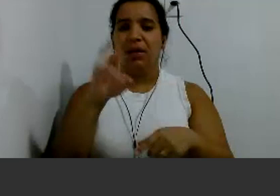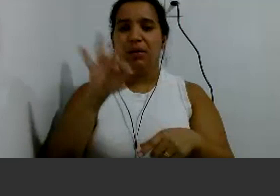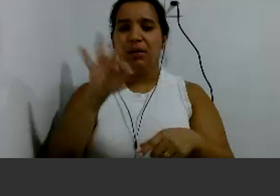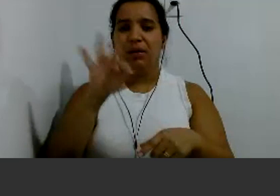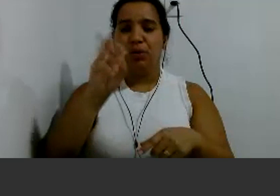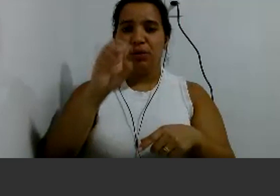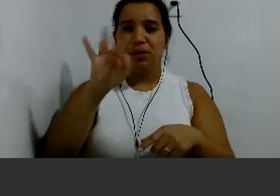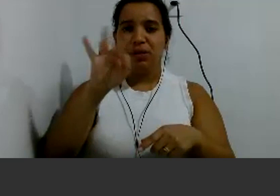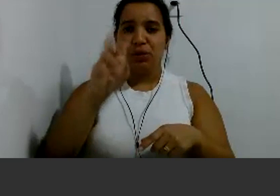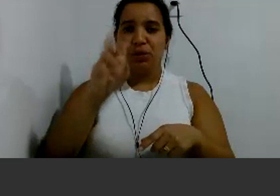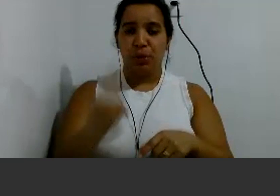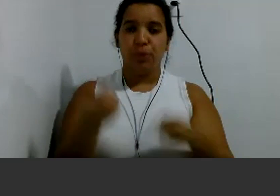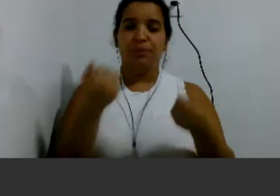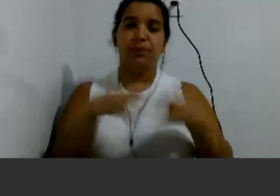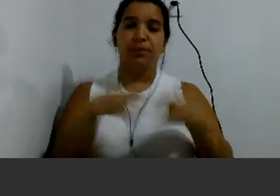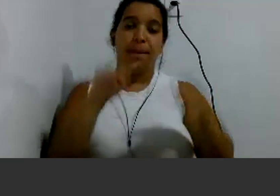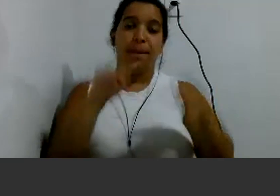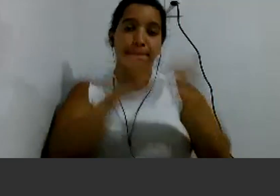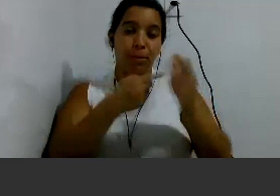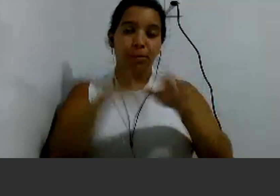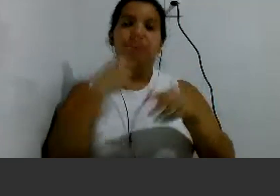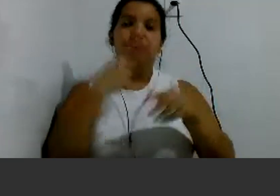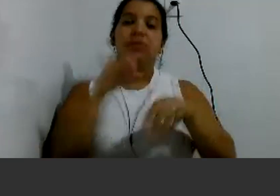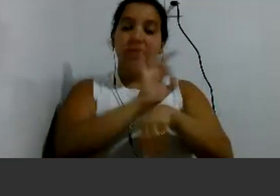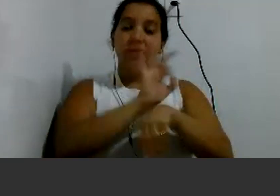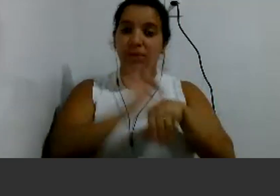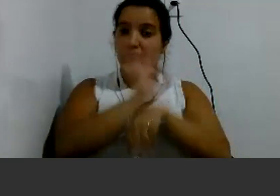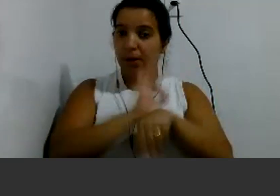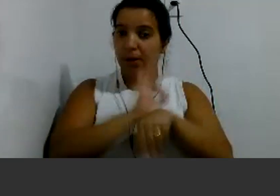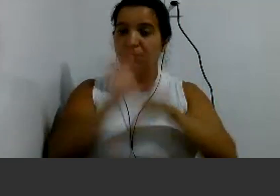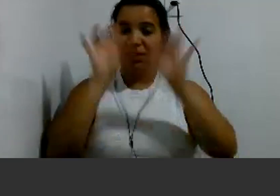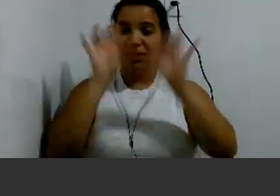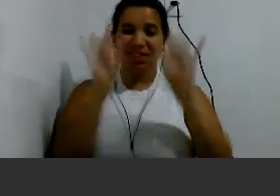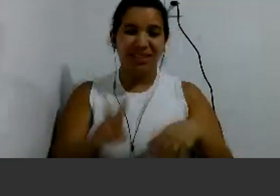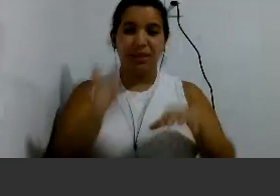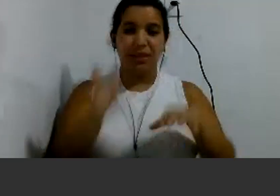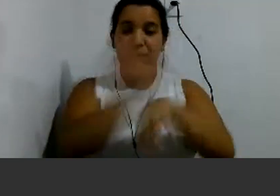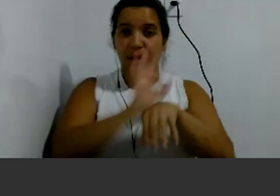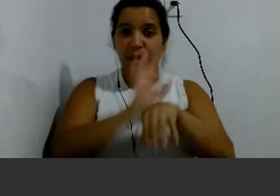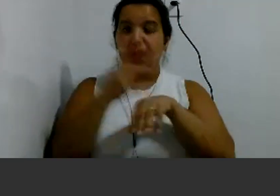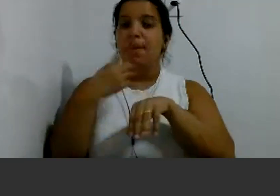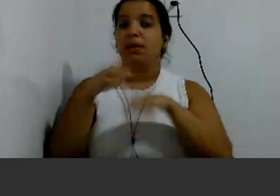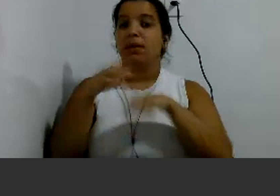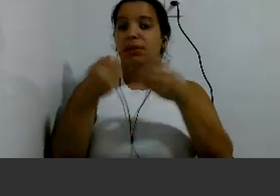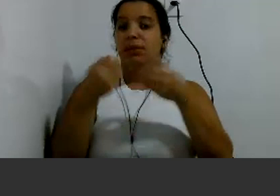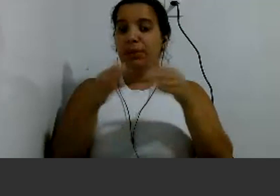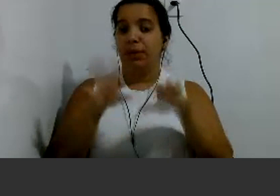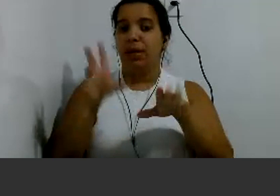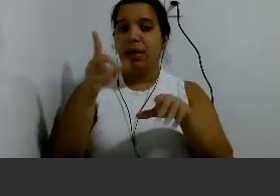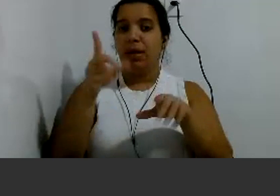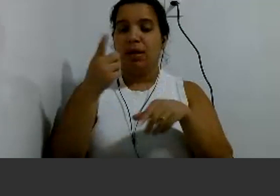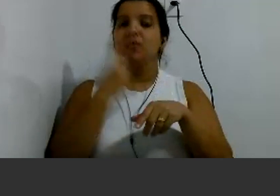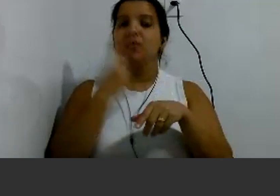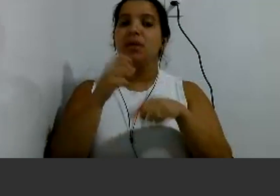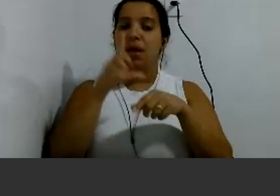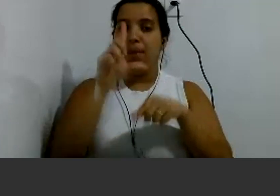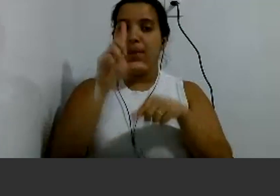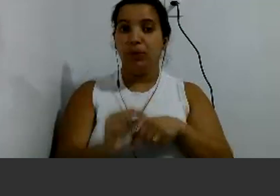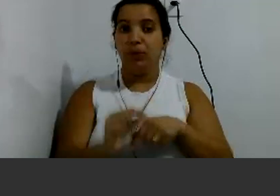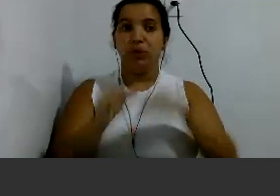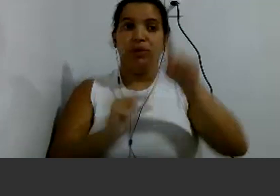vai se multiplicar dentro da hemácia e vai romper a hemácia. Então, cada vez que ele rompe a hemácia, a gente tem o quê? Uma hemácia a menos. Então, ele